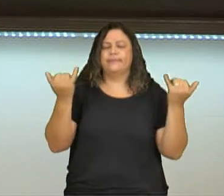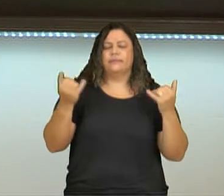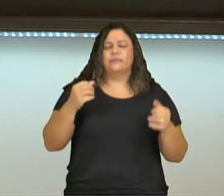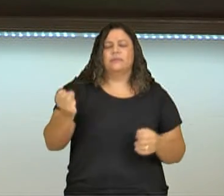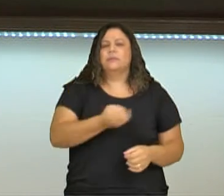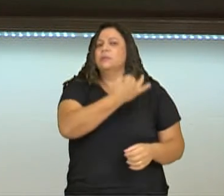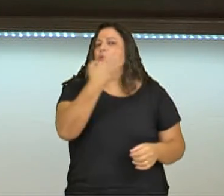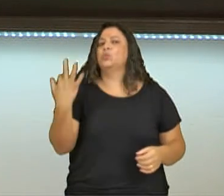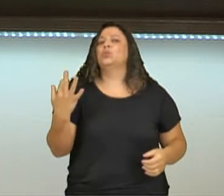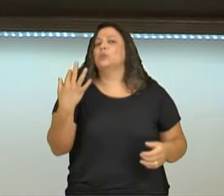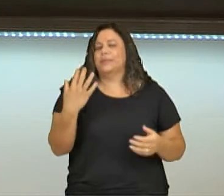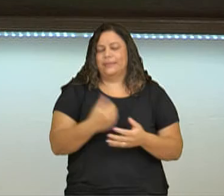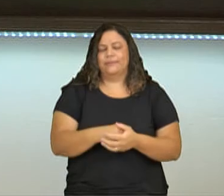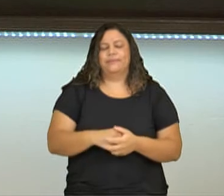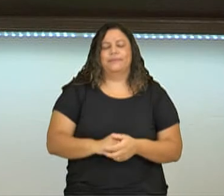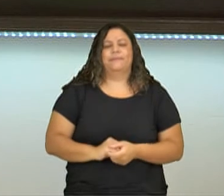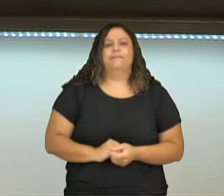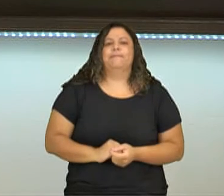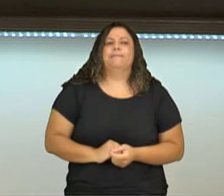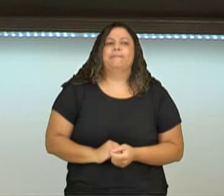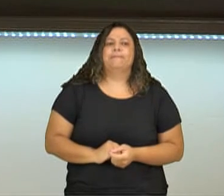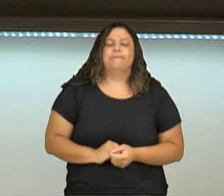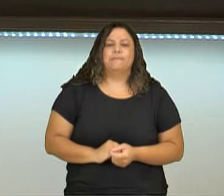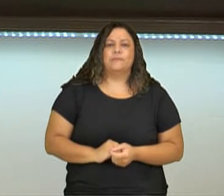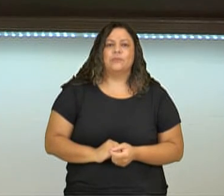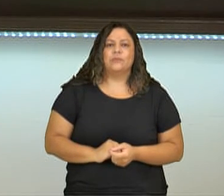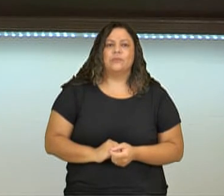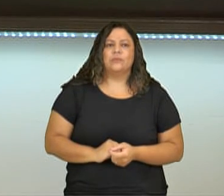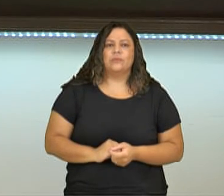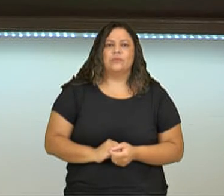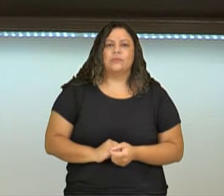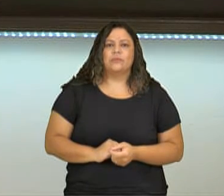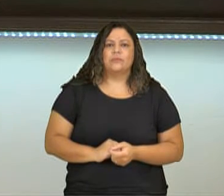quantidade de CaO, dióxido de cálcio, certo?